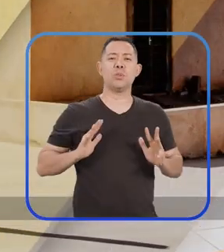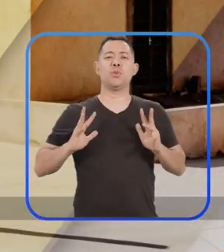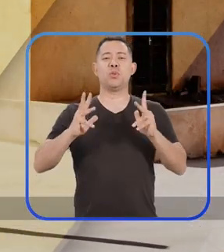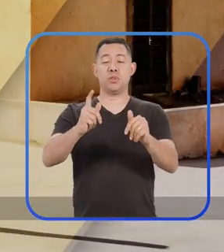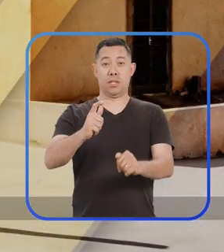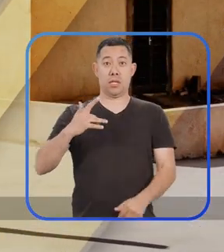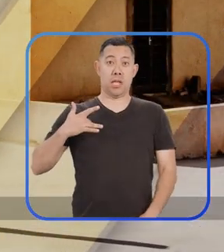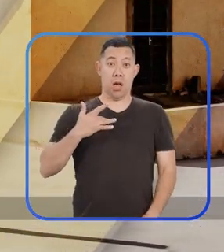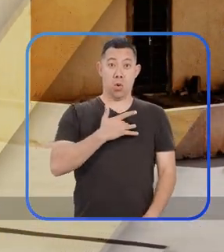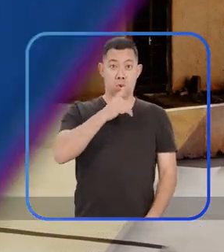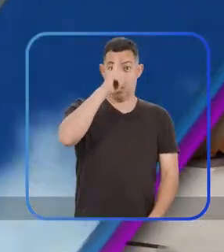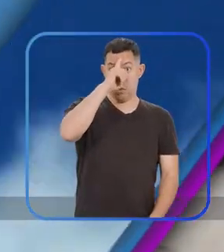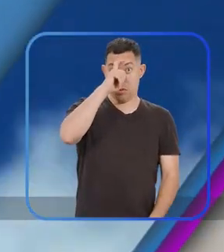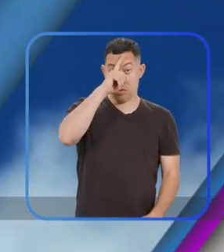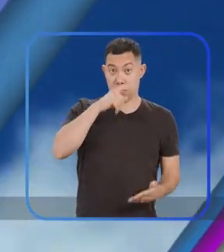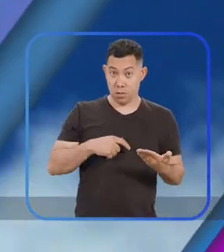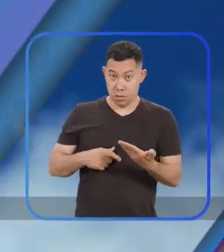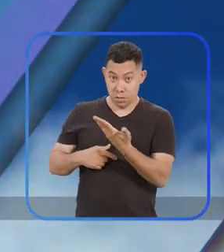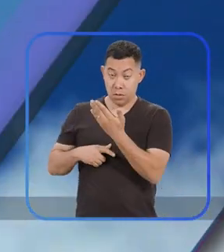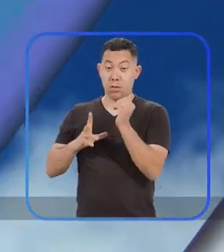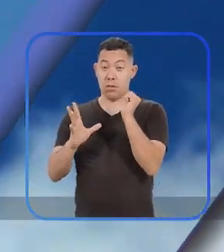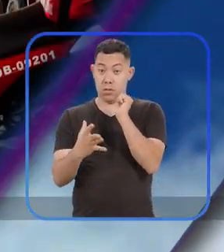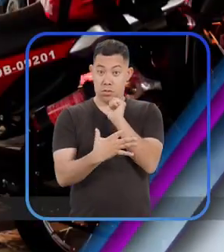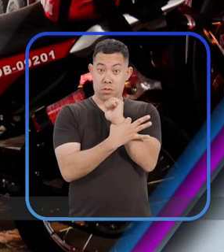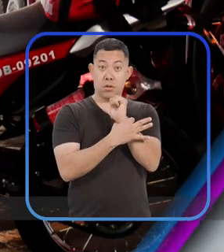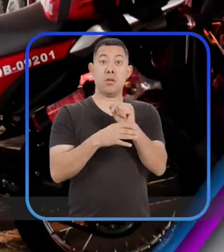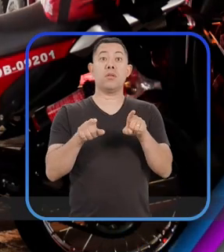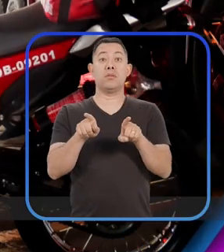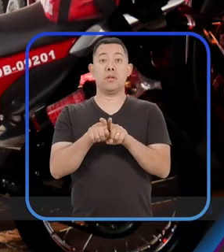como saúde, segurança